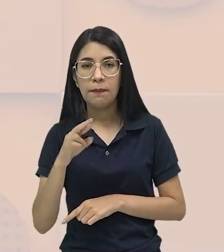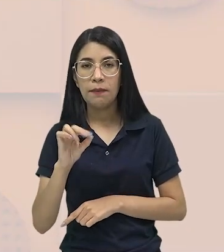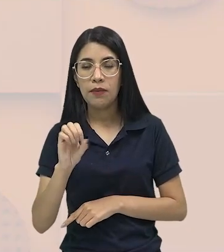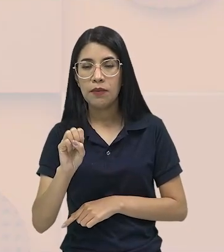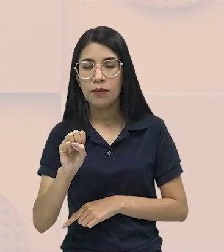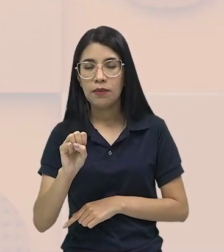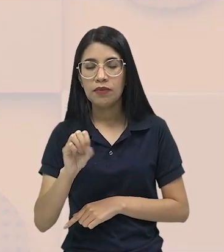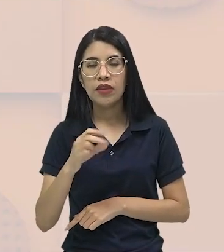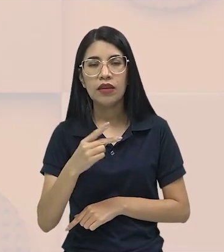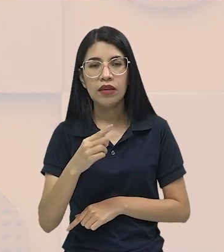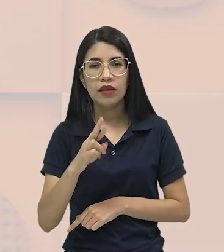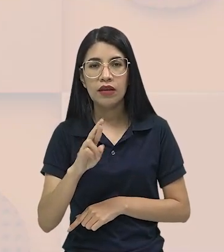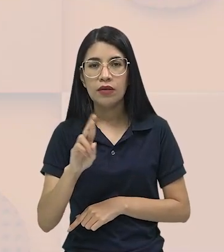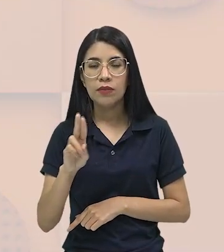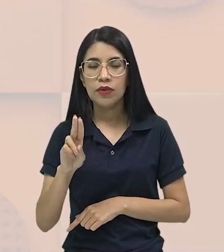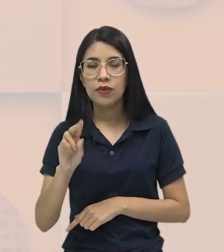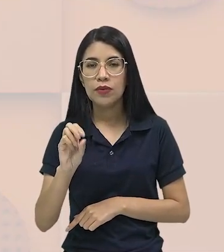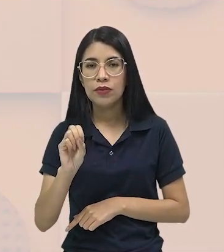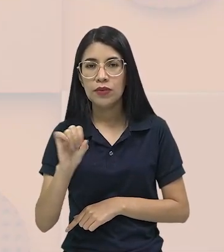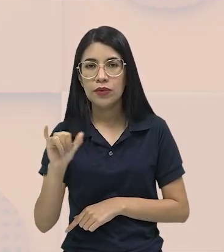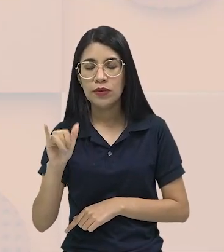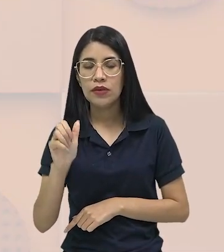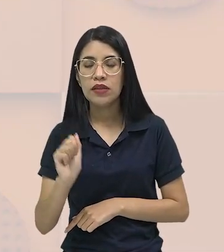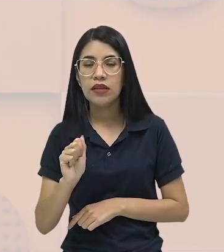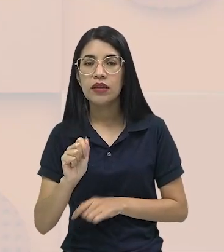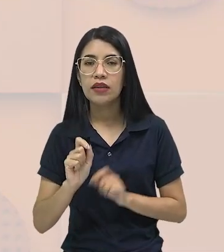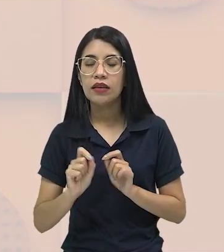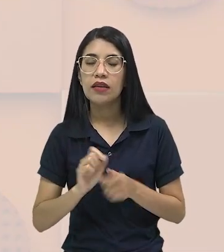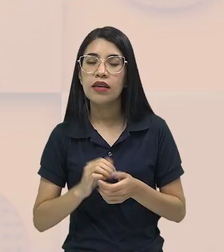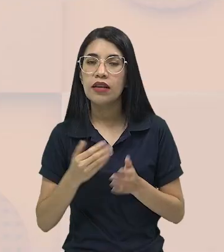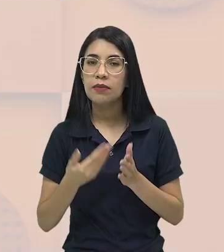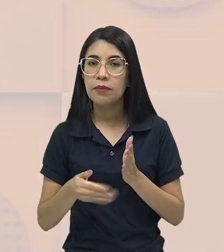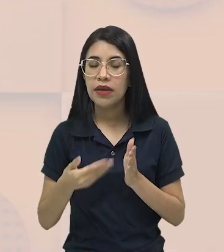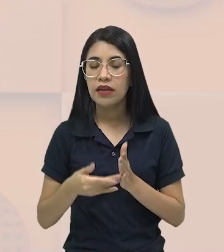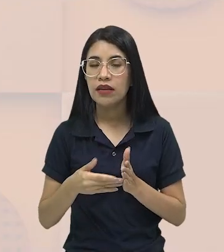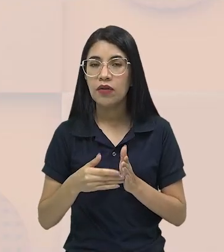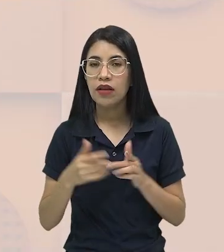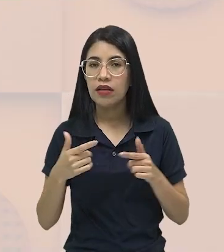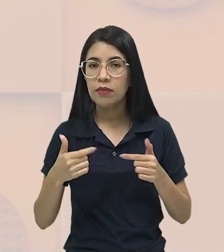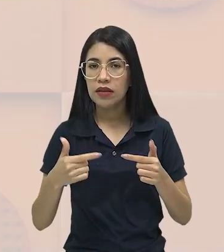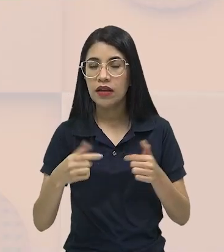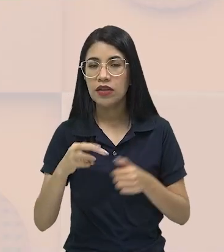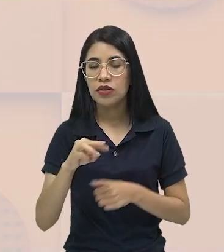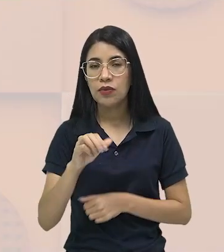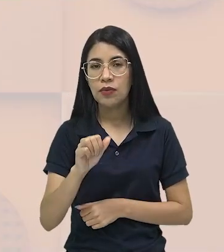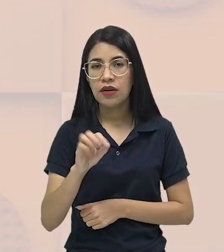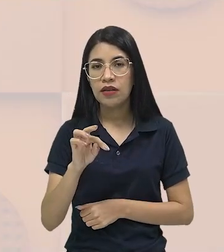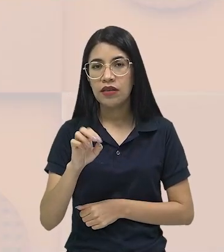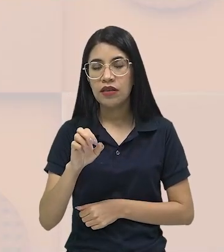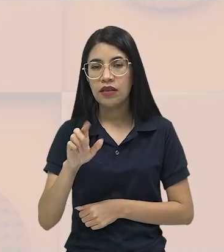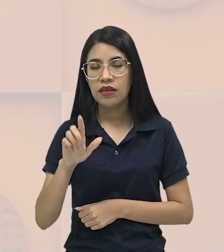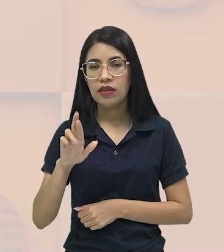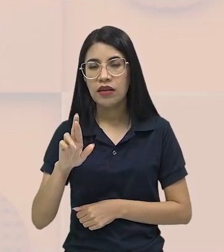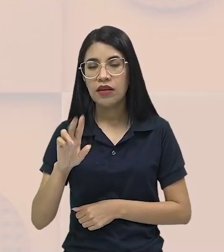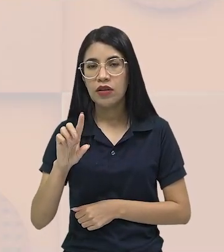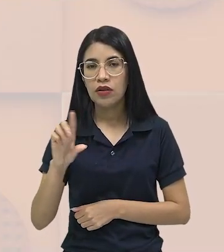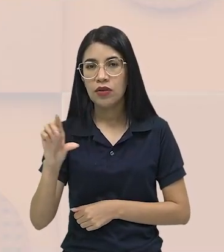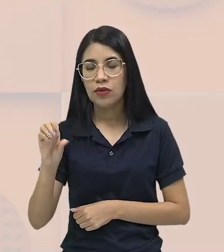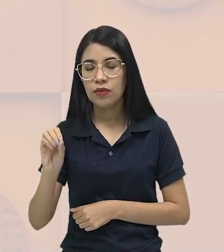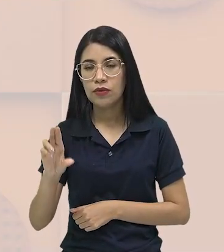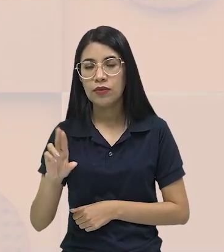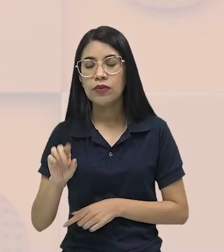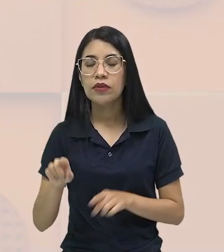caso, a Inglaterra vai ser responsável pela última derrota de Napoleão, que vai ser a Batalha de Waterloo, mas isso é um assunto, né, para outra